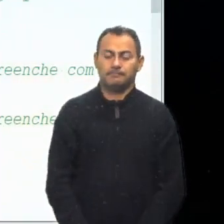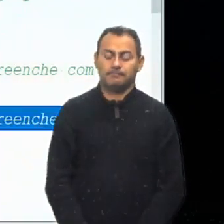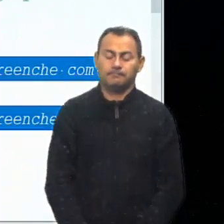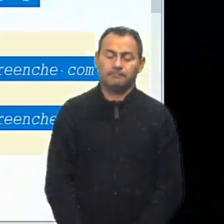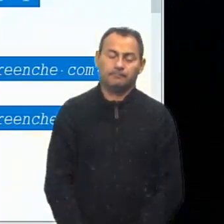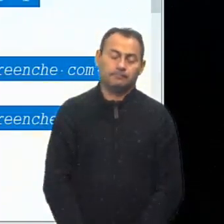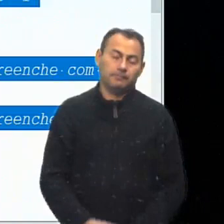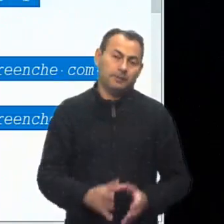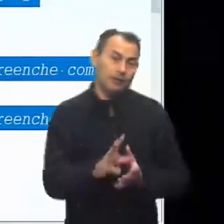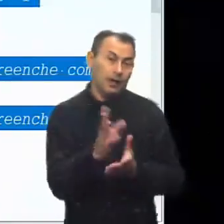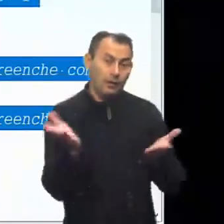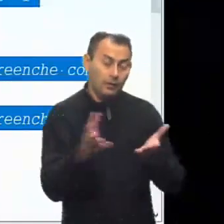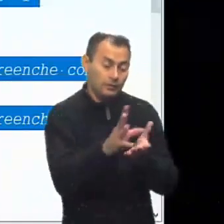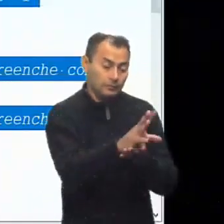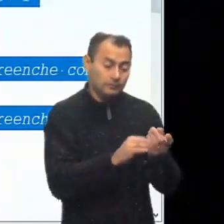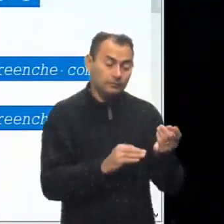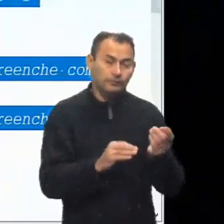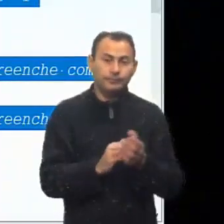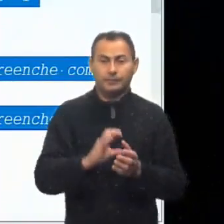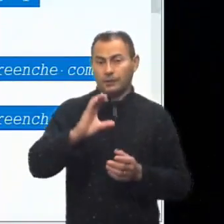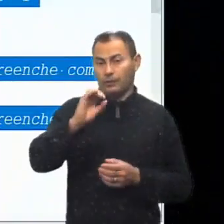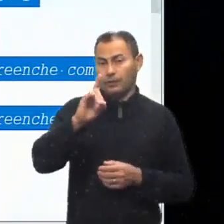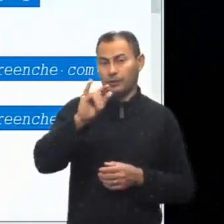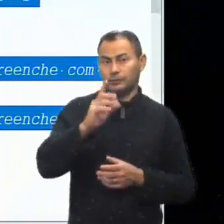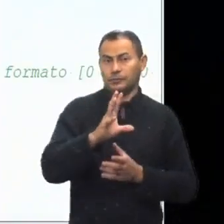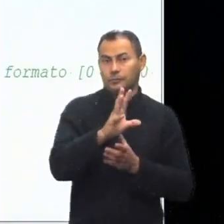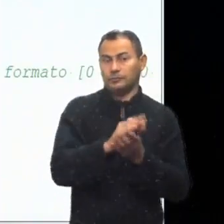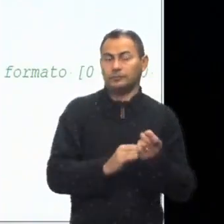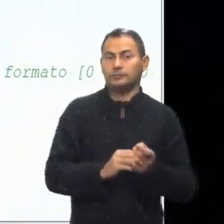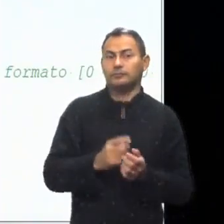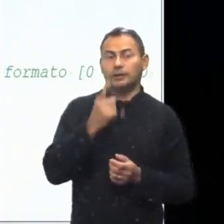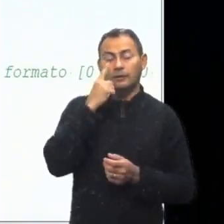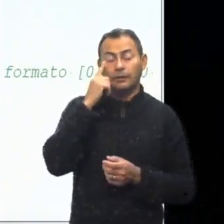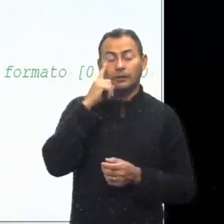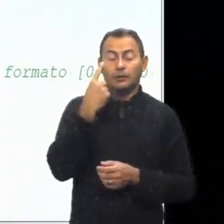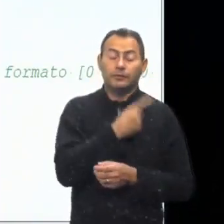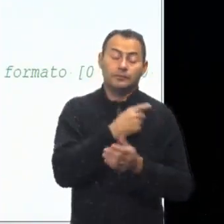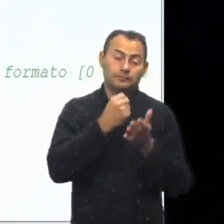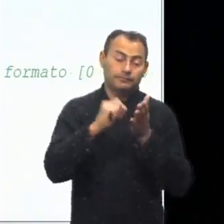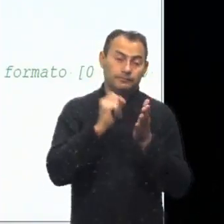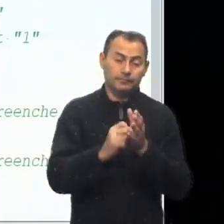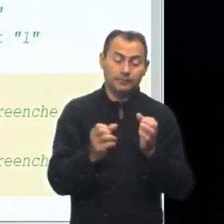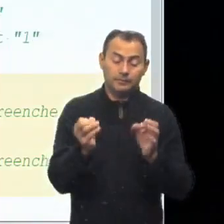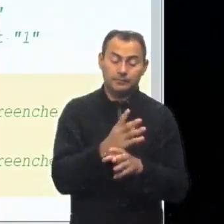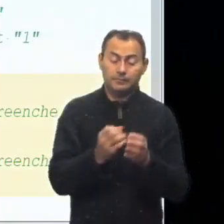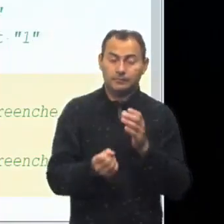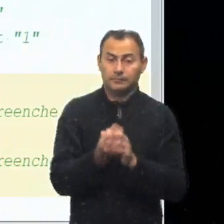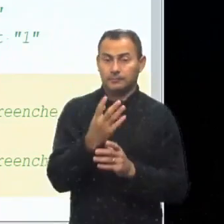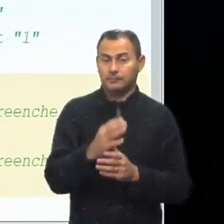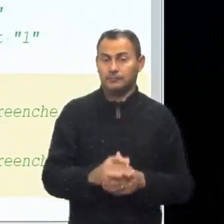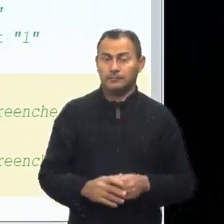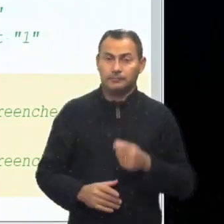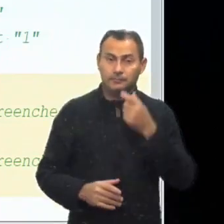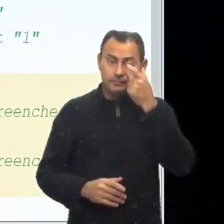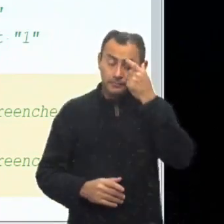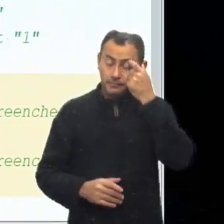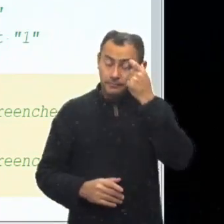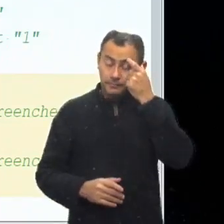Então, eu vou copiar essa parte do código para esse nosso novo script que eu acabei de criar.